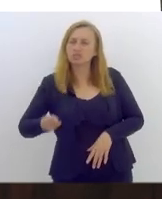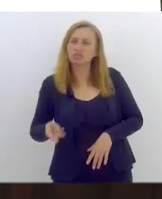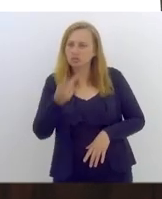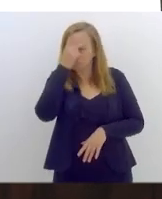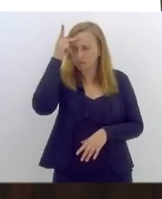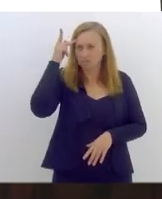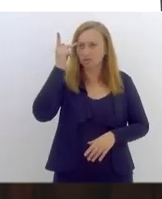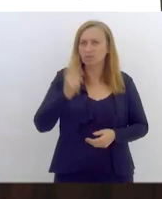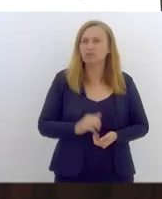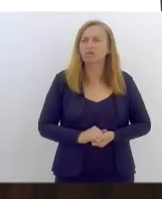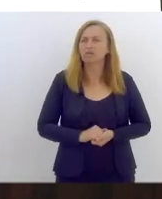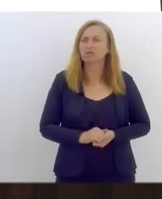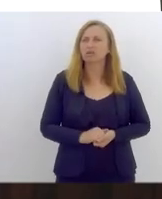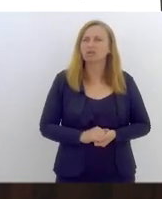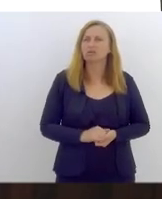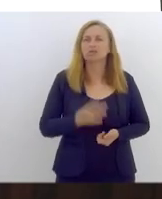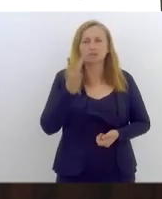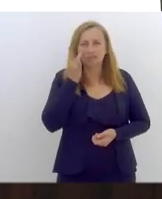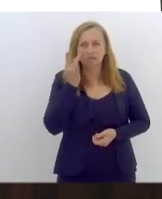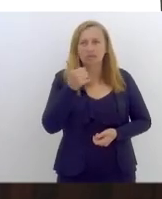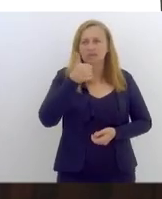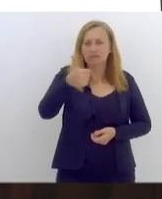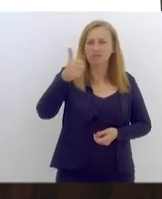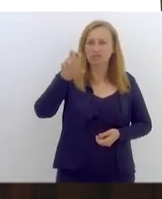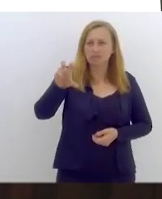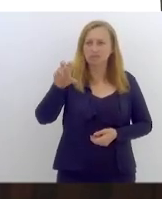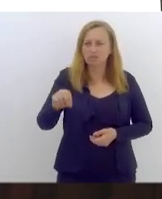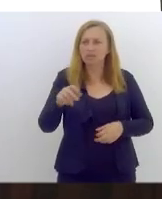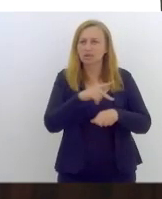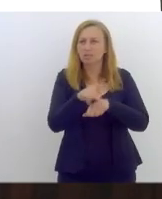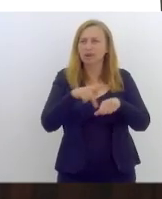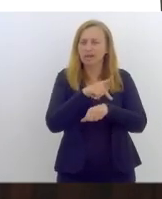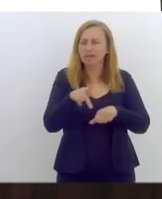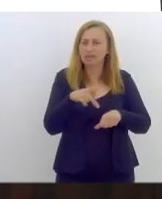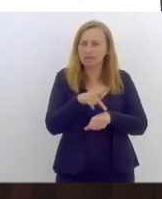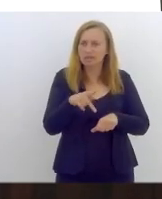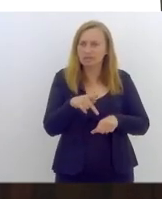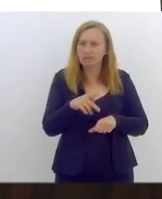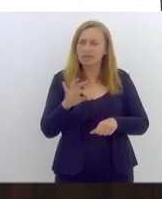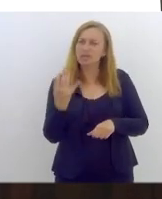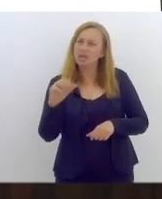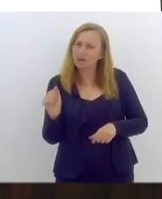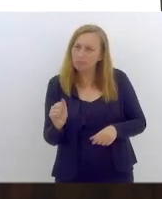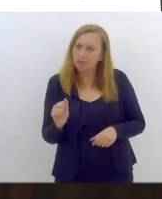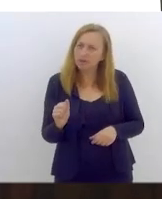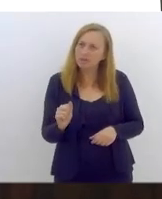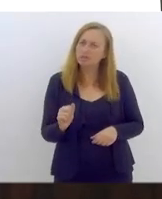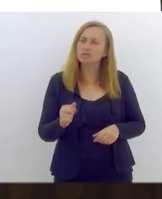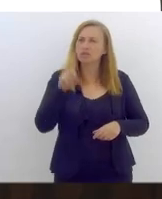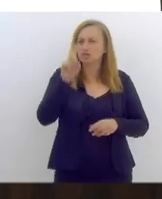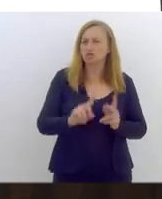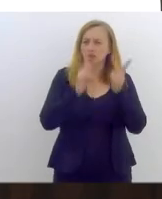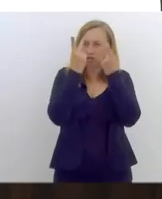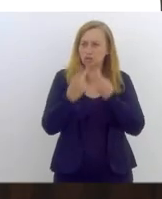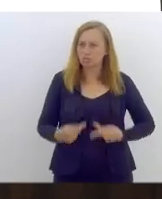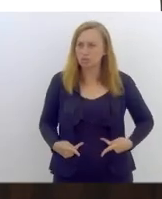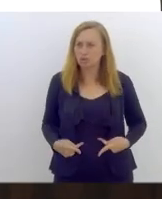pessoas. Presente em mais de 150 países, realiza ações e campanhas para que os direitos